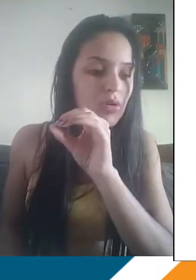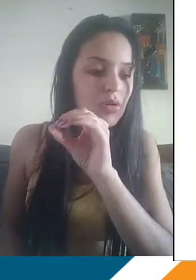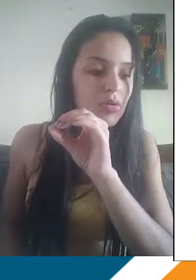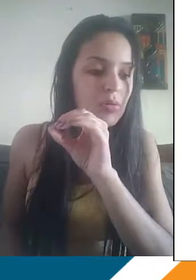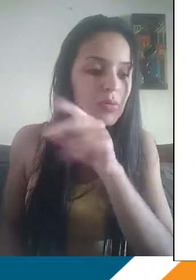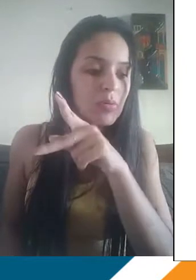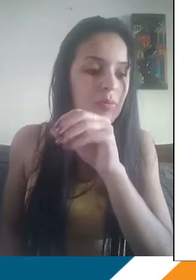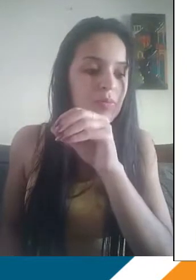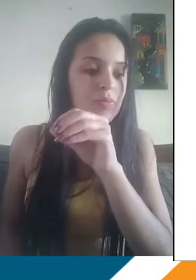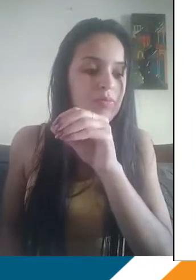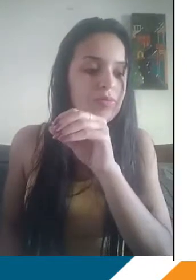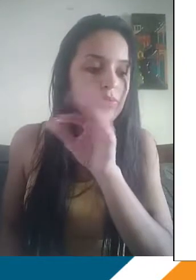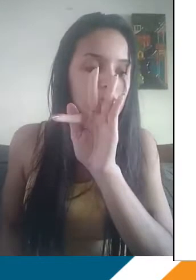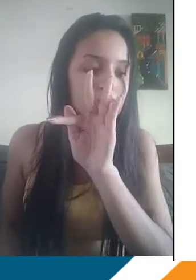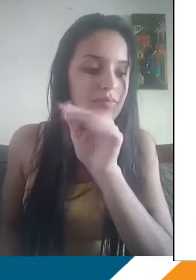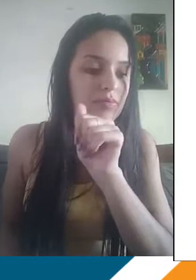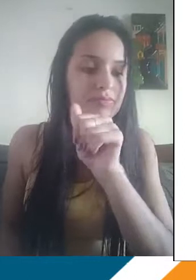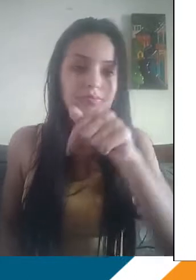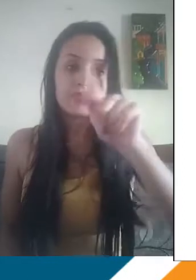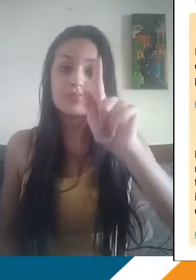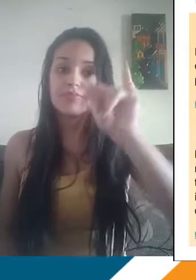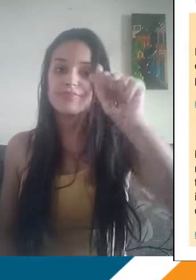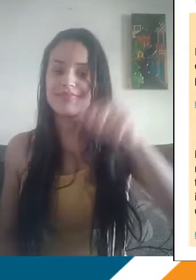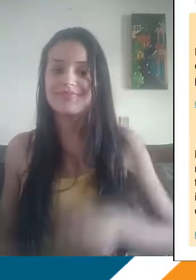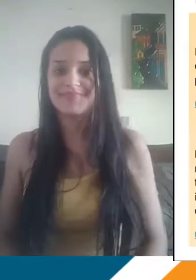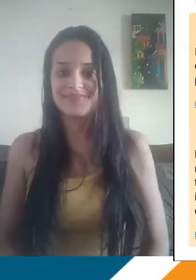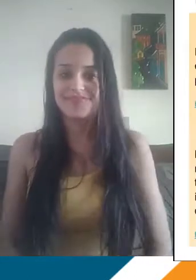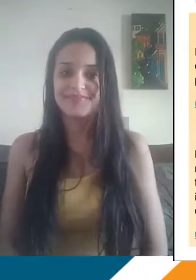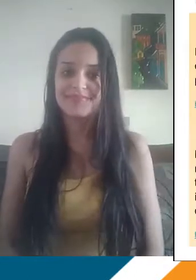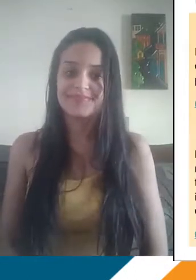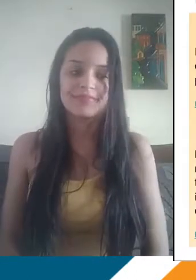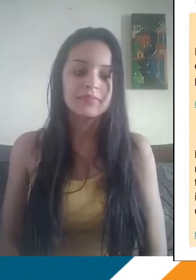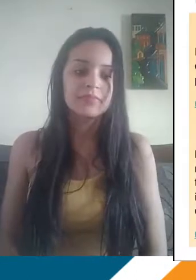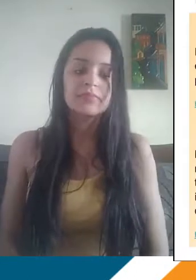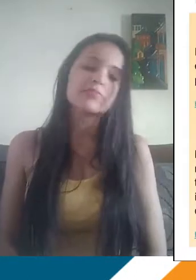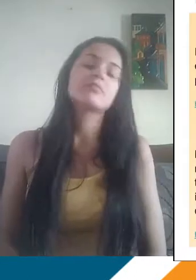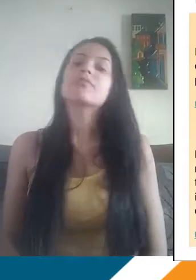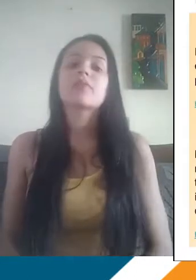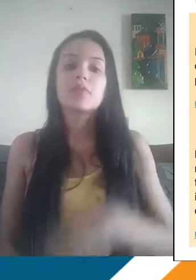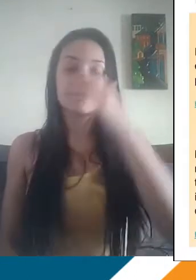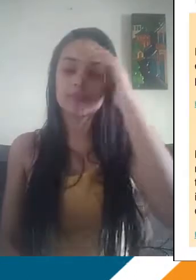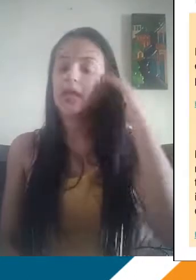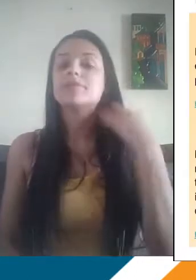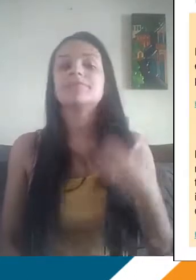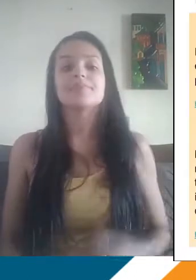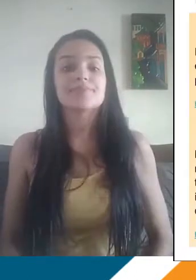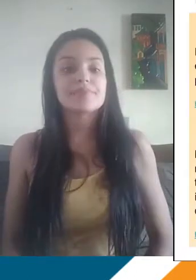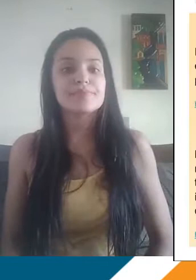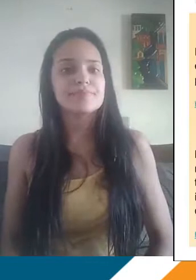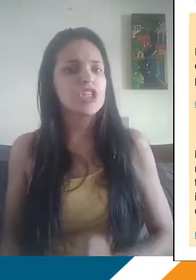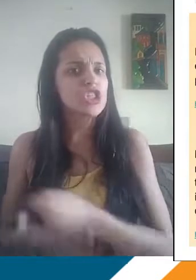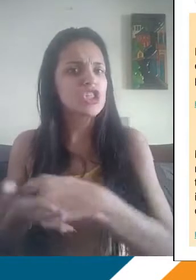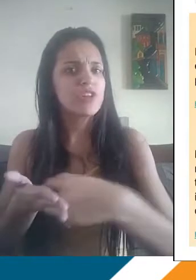eles escritos por Oswald de Andrade. Esses manifestos foram a base